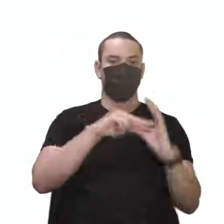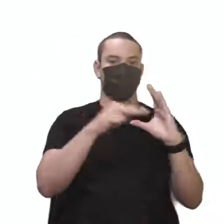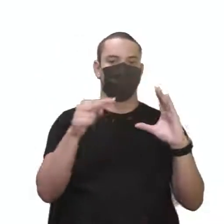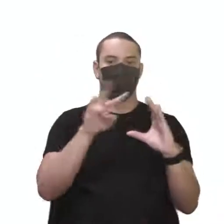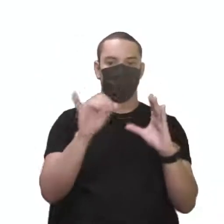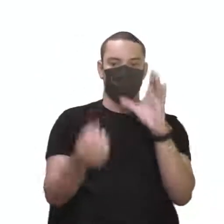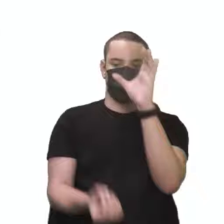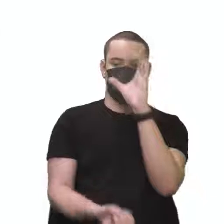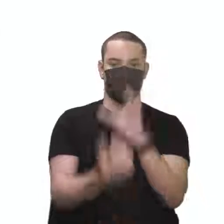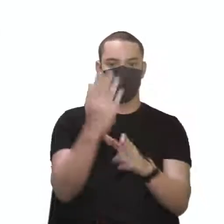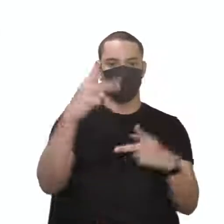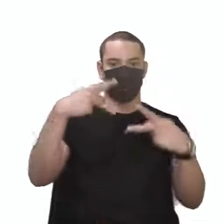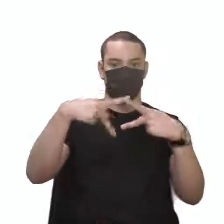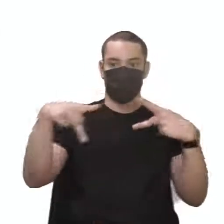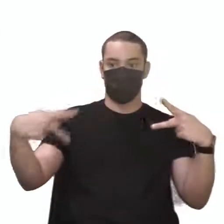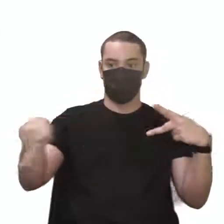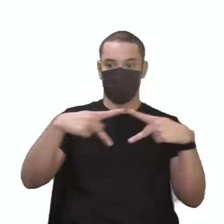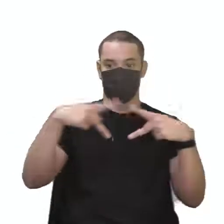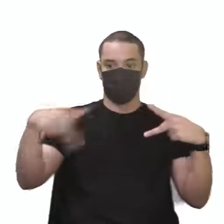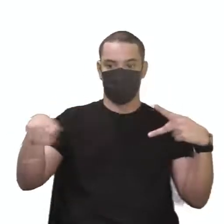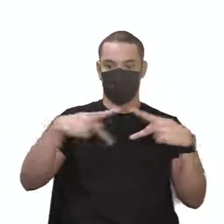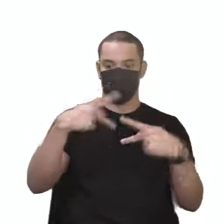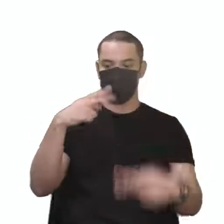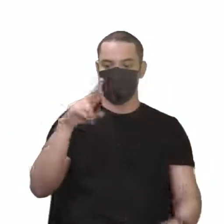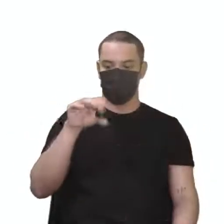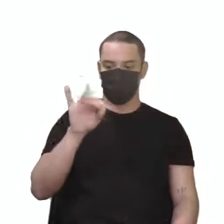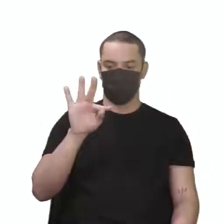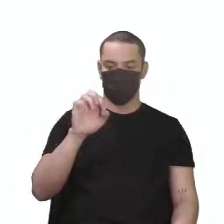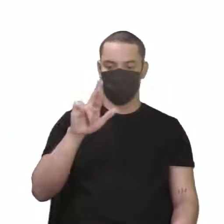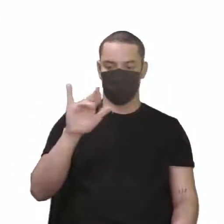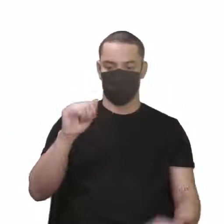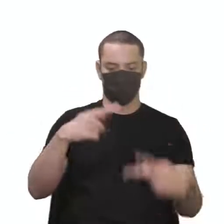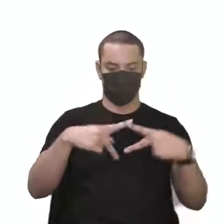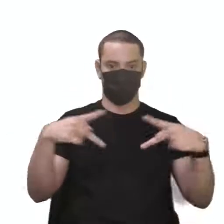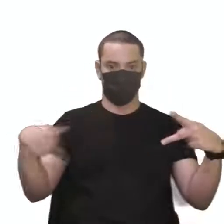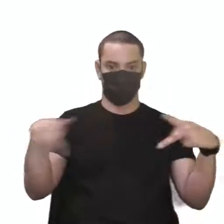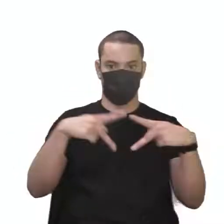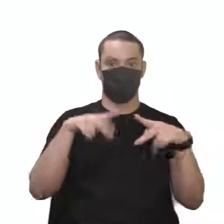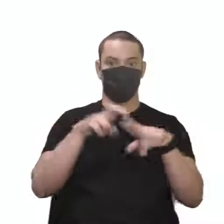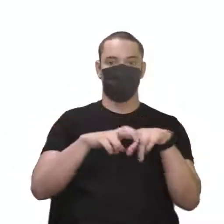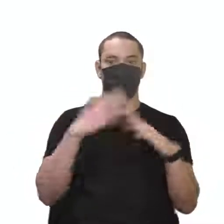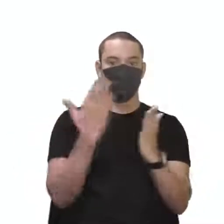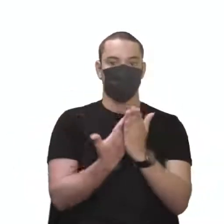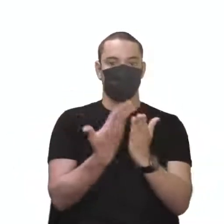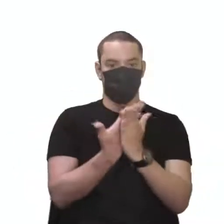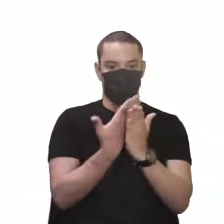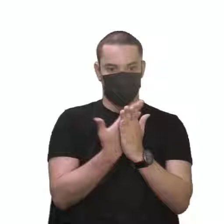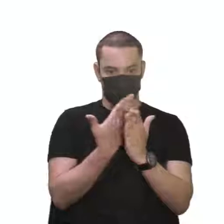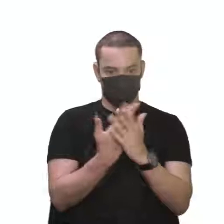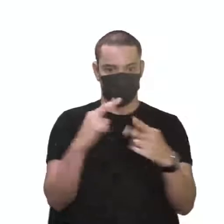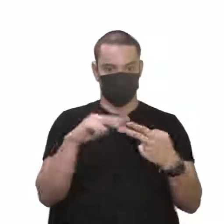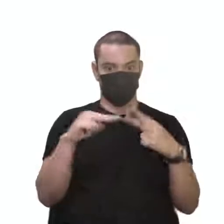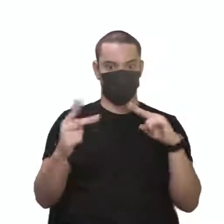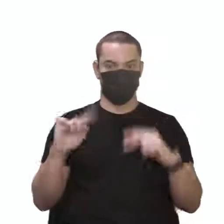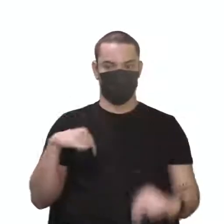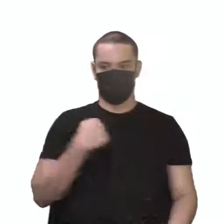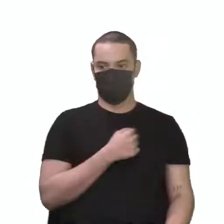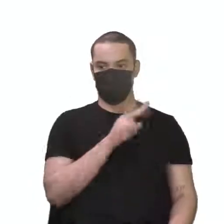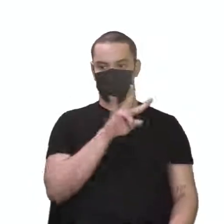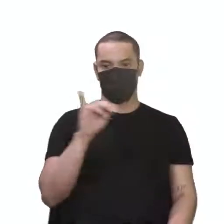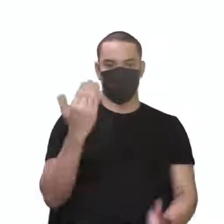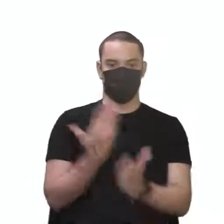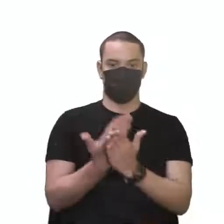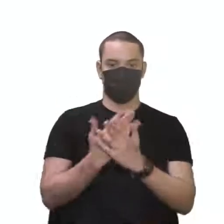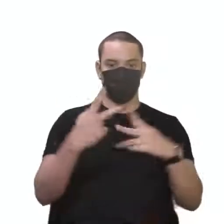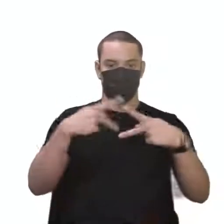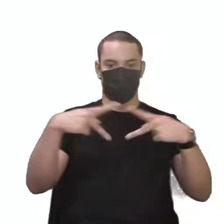ele vai originar o quê? Uma proteína. Portanto, ao estudarmos o gene, estamos estudando a